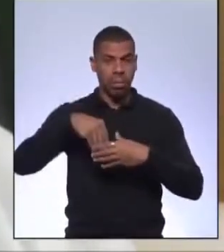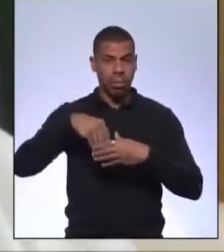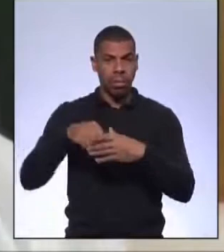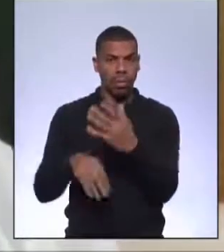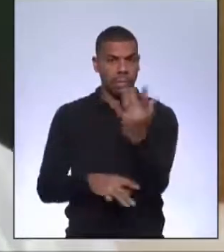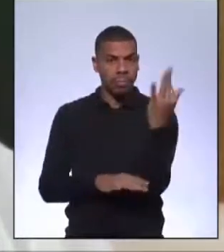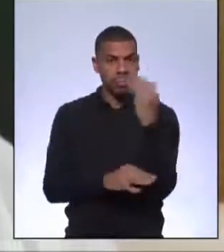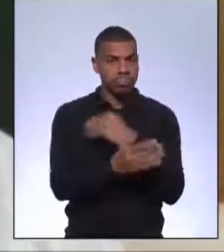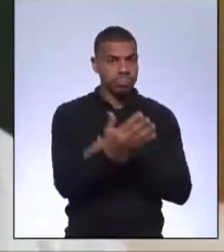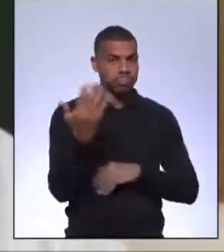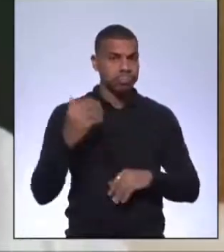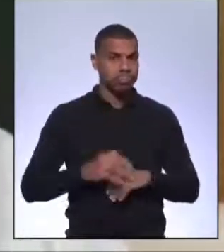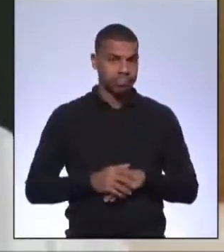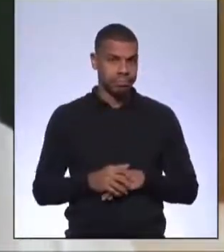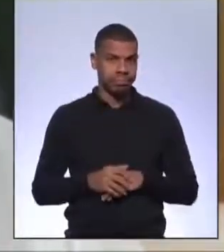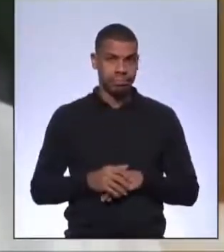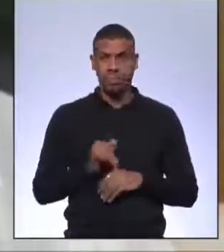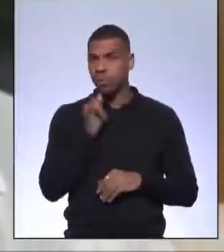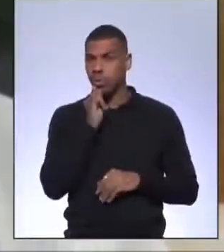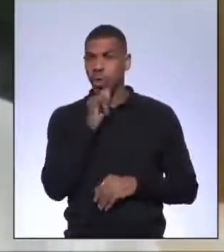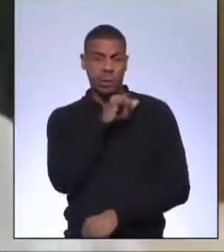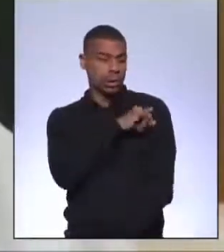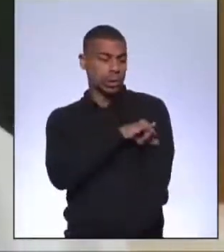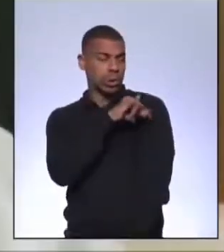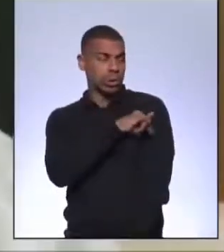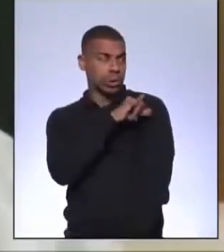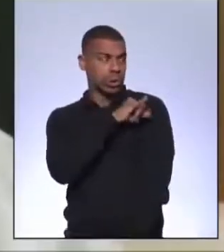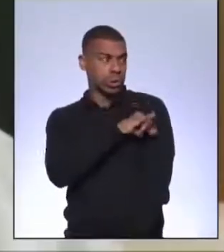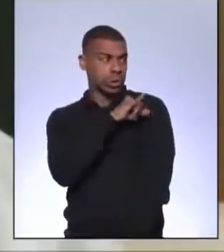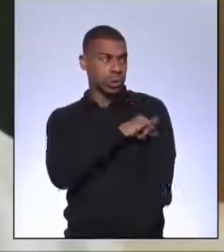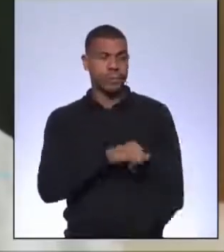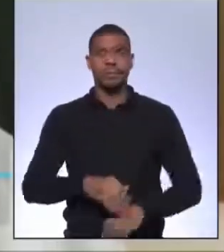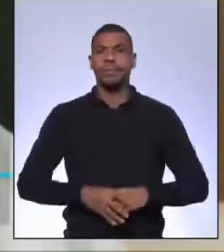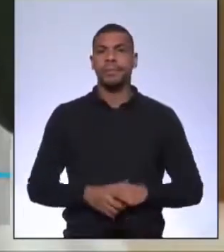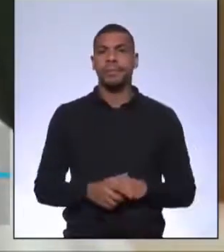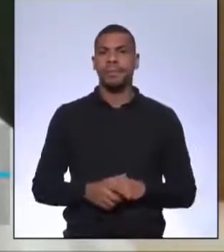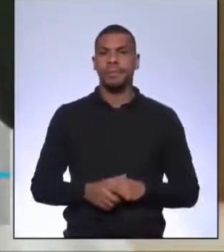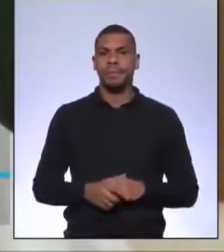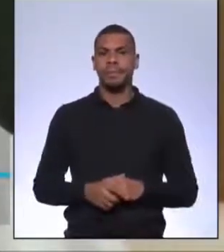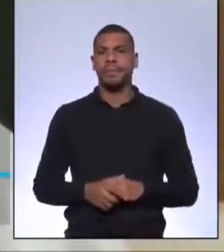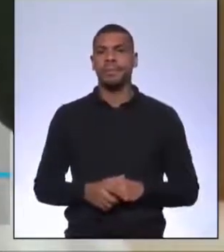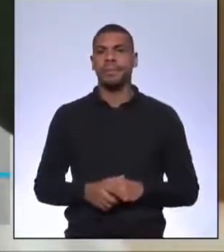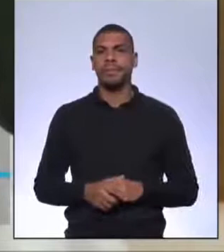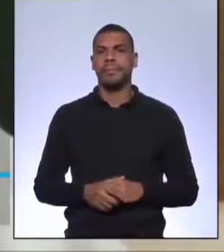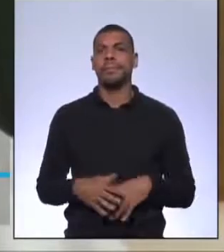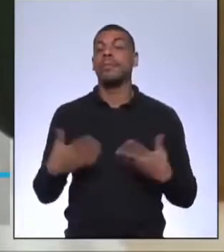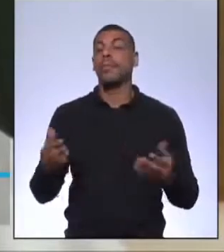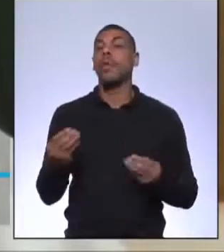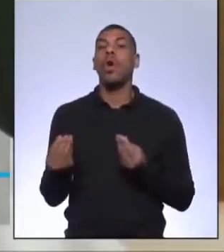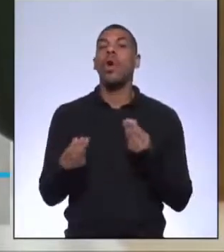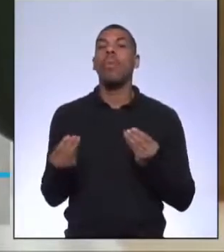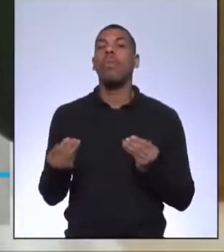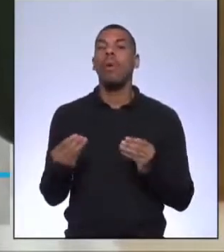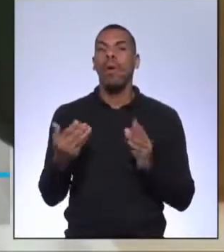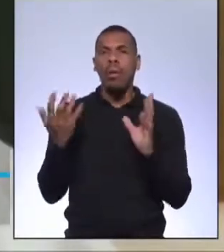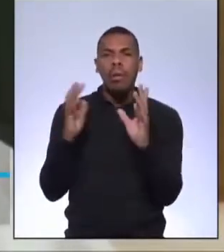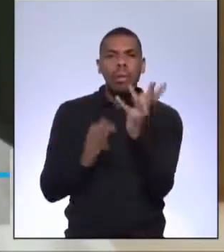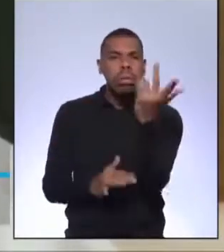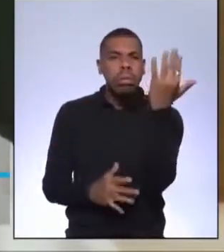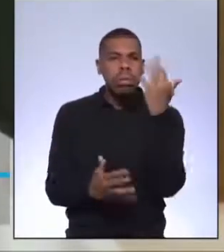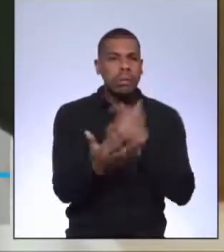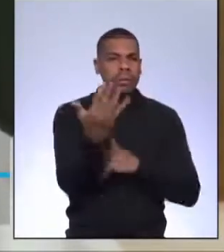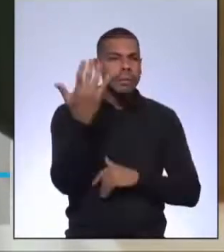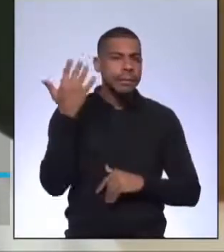Atlântica, tá? A cidade do Rio de Janeiro também é toda dentro da Mata Atlântica. Olha só como nós destruímos a Mata Atlântica,